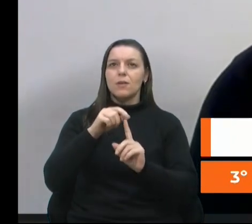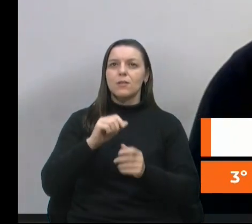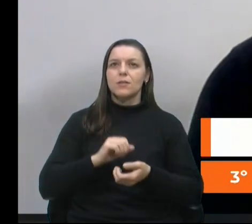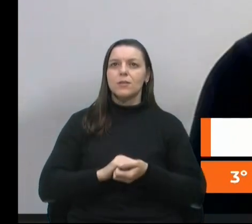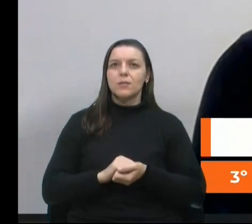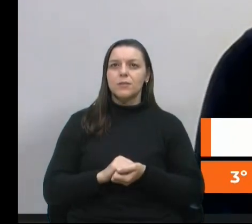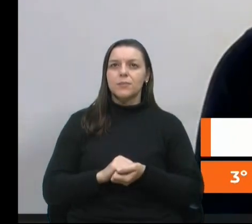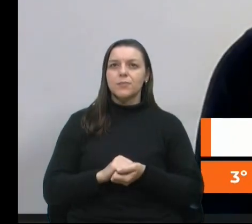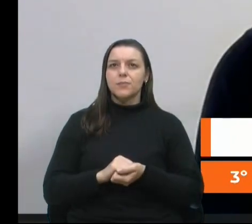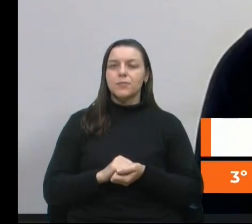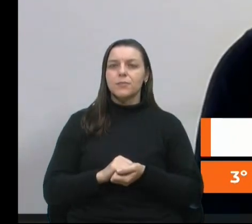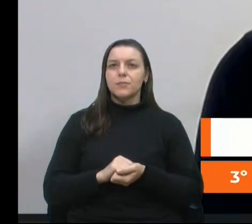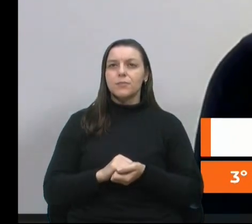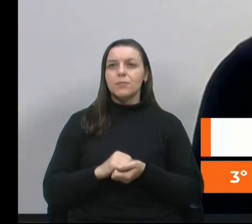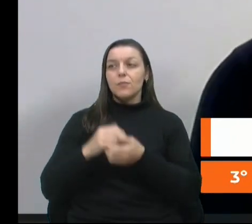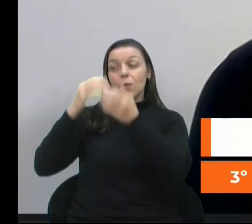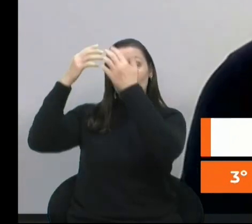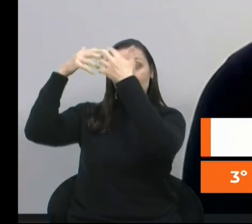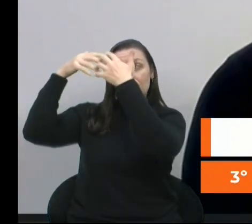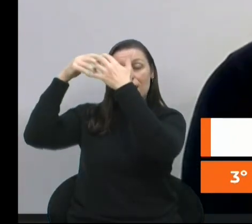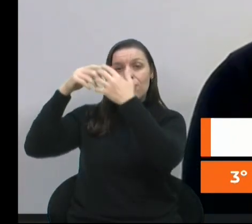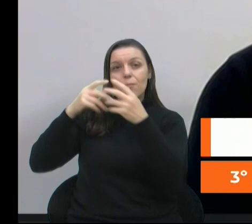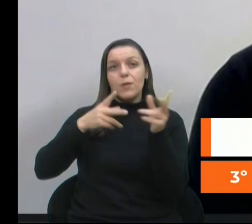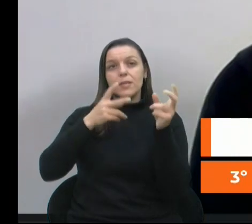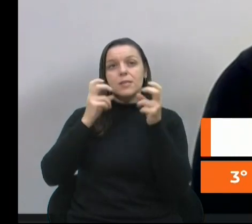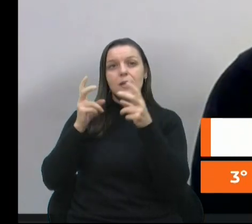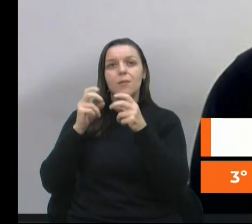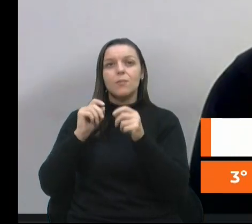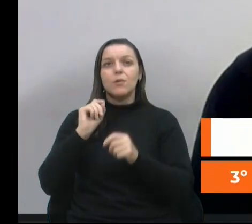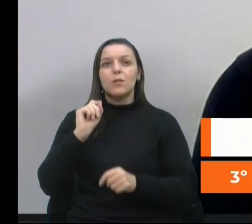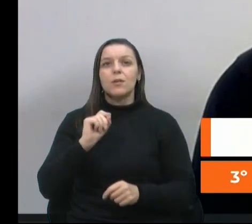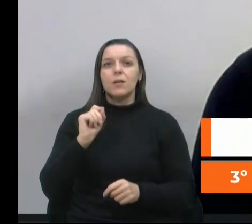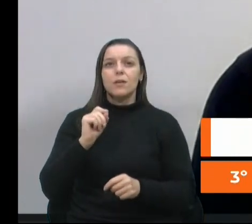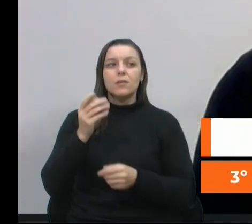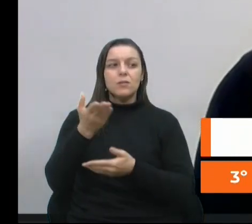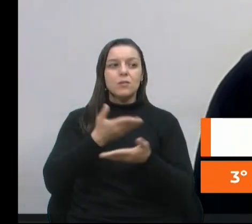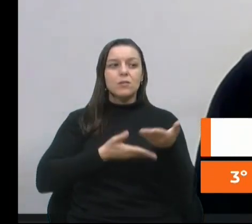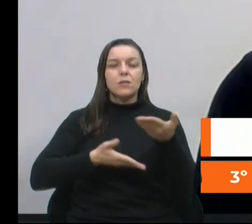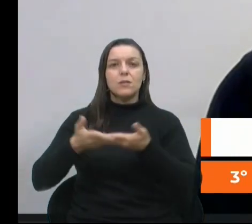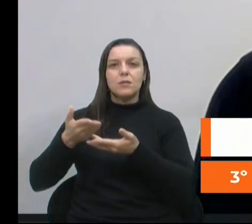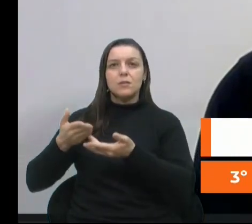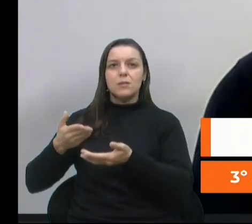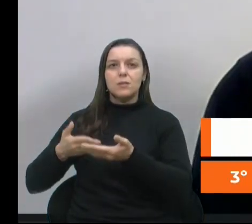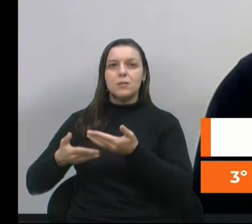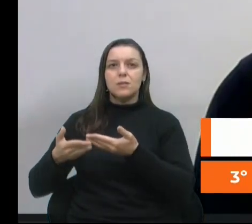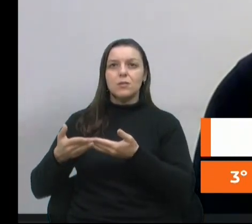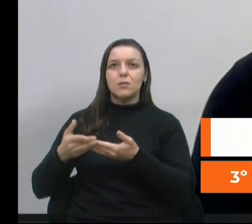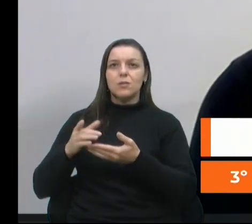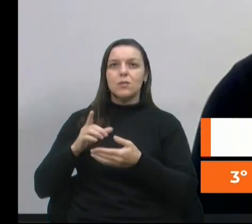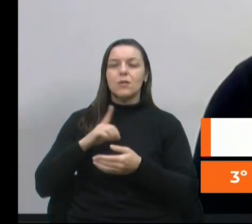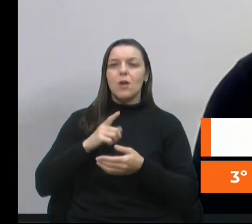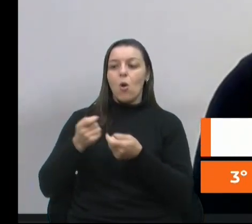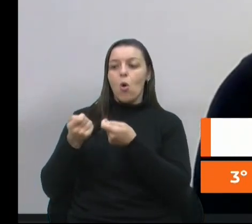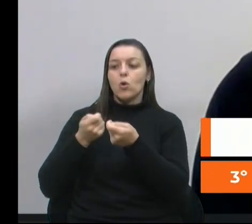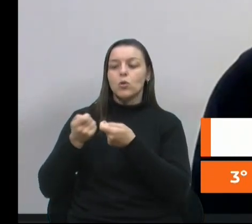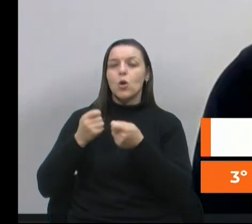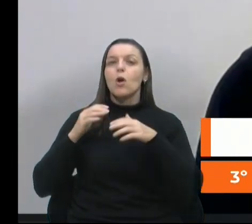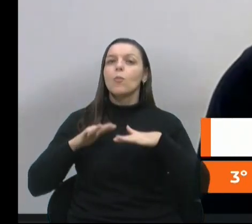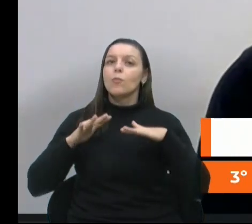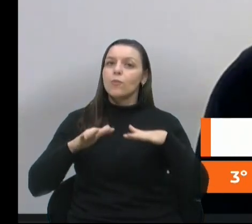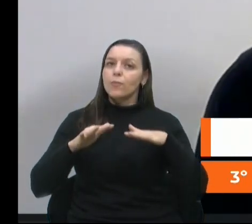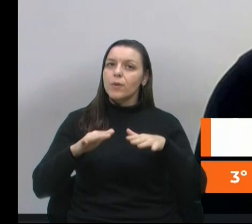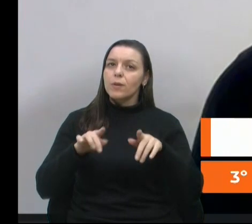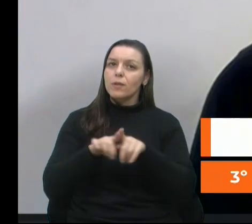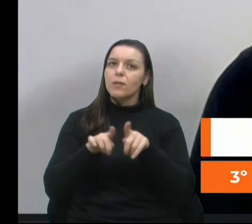pessoa, o seu cérebro identifica que você está socializando, porque ali você interage, é você quem controla o movimento,